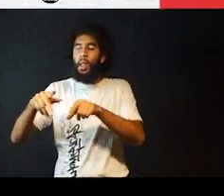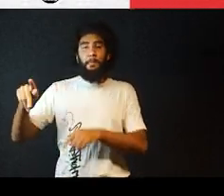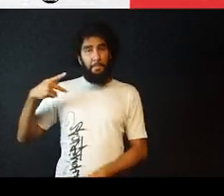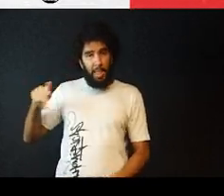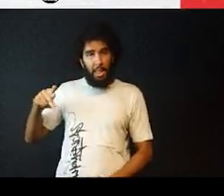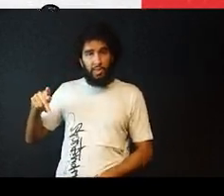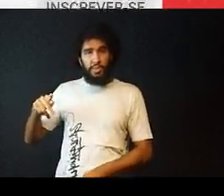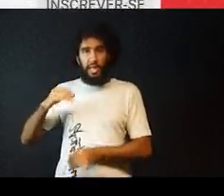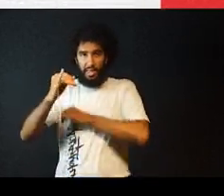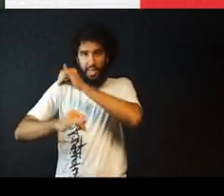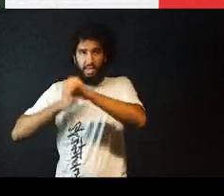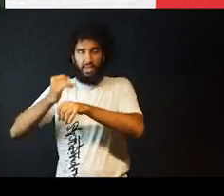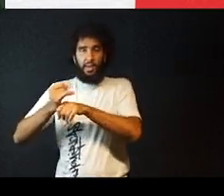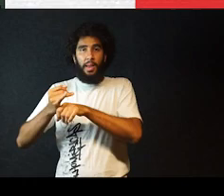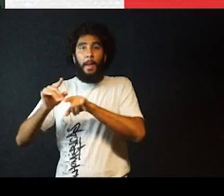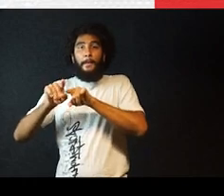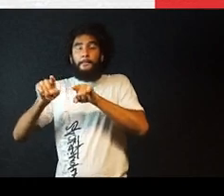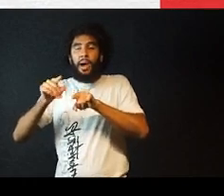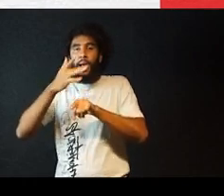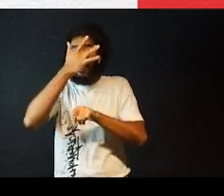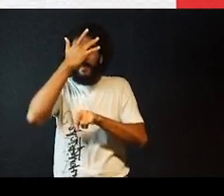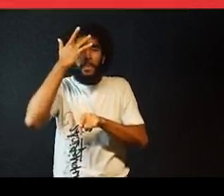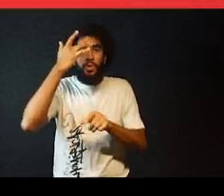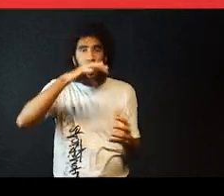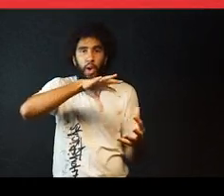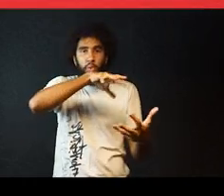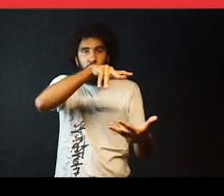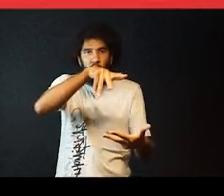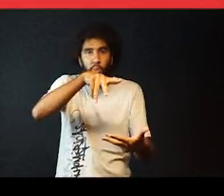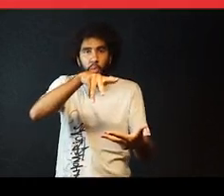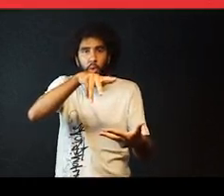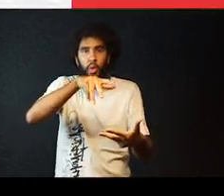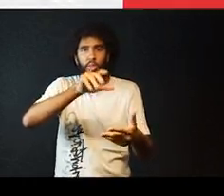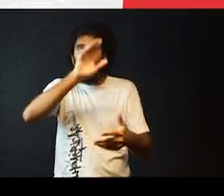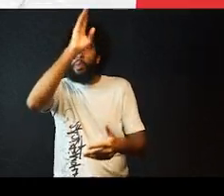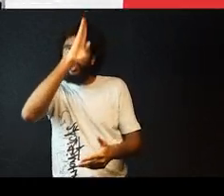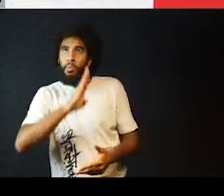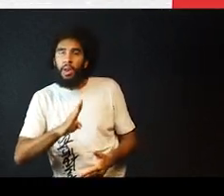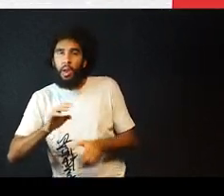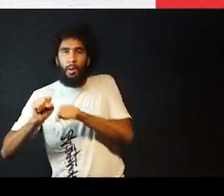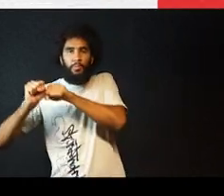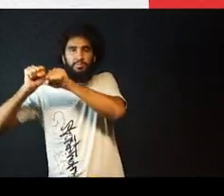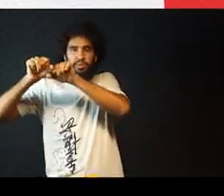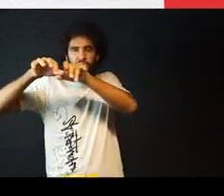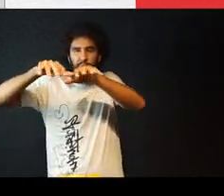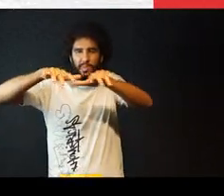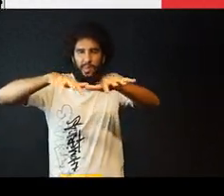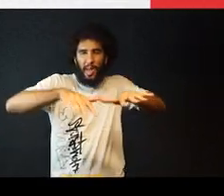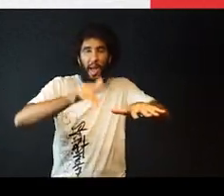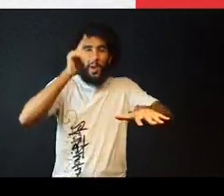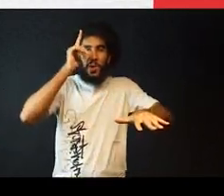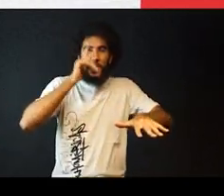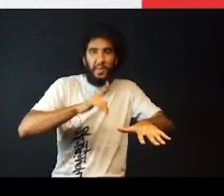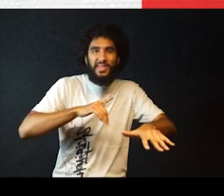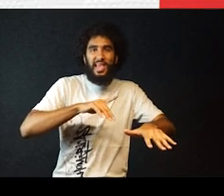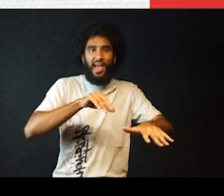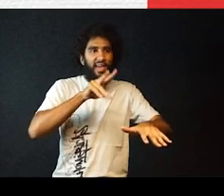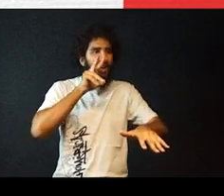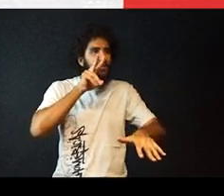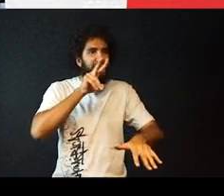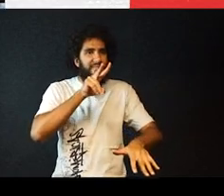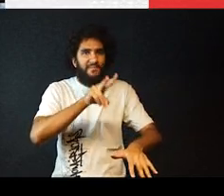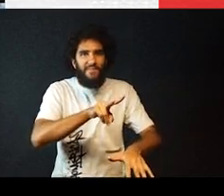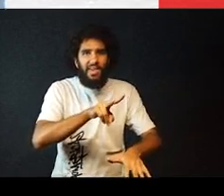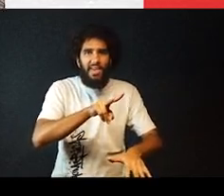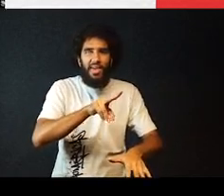essa música em Planaltina na internet, mas pessoas de várias partes do Brasil e do mundo conseguem